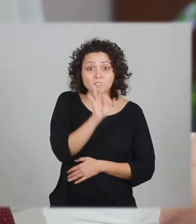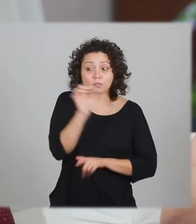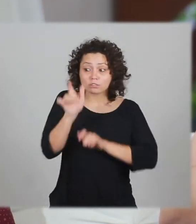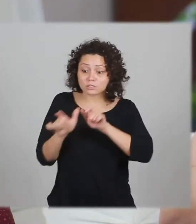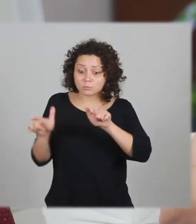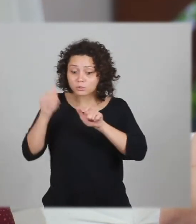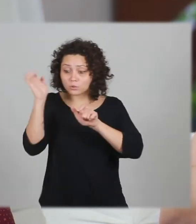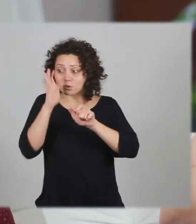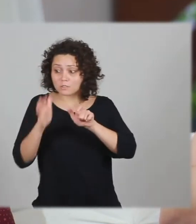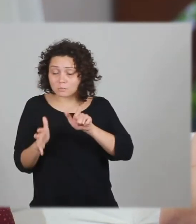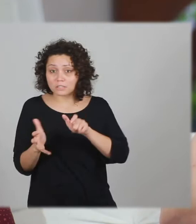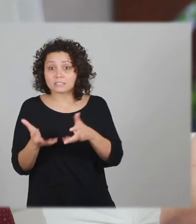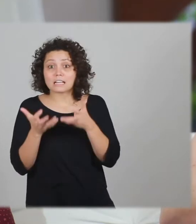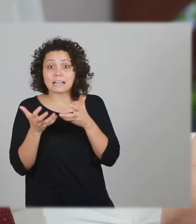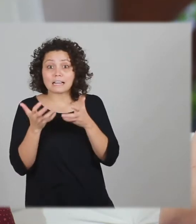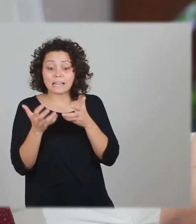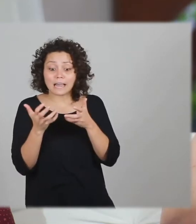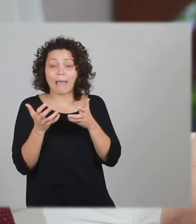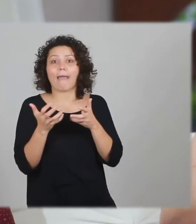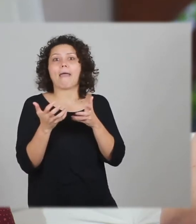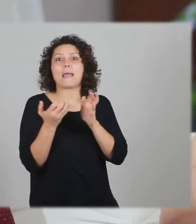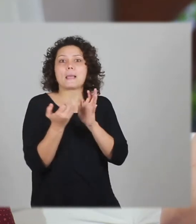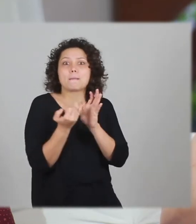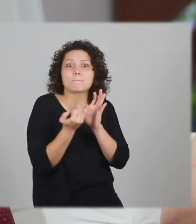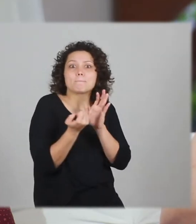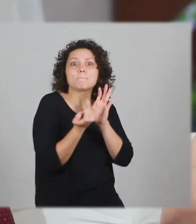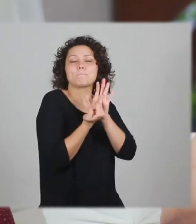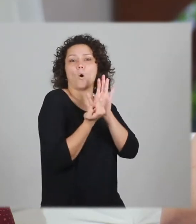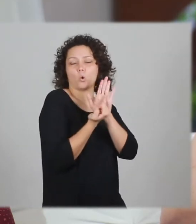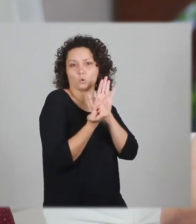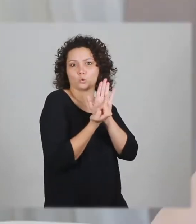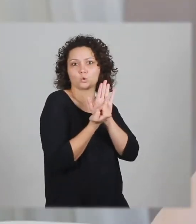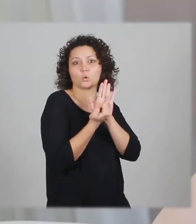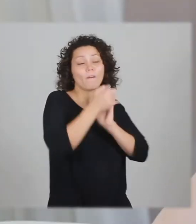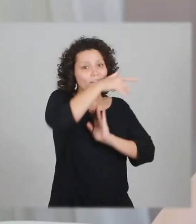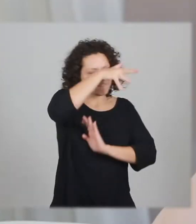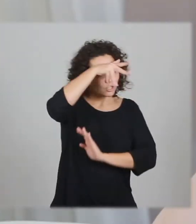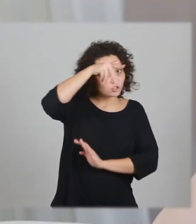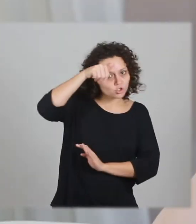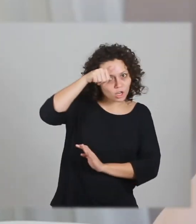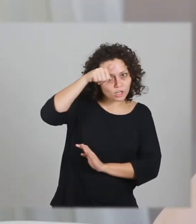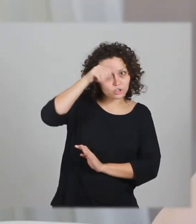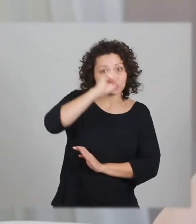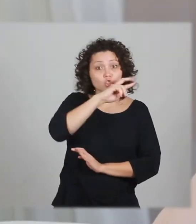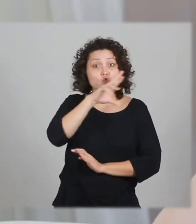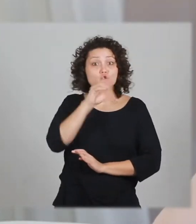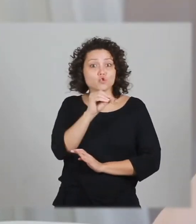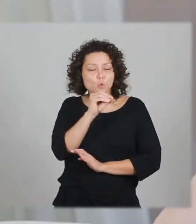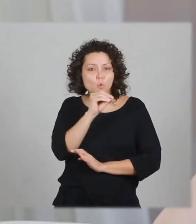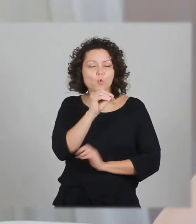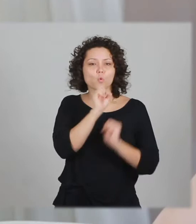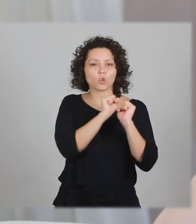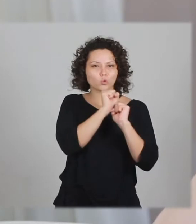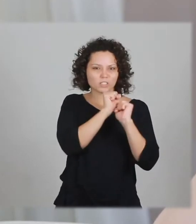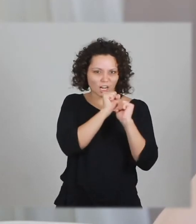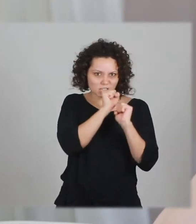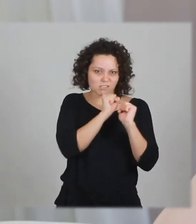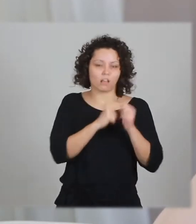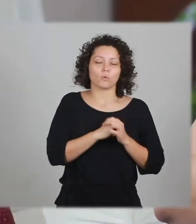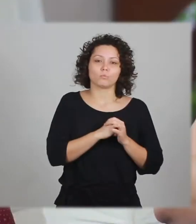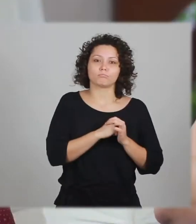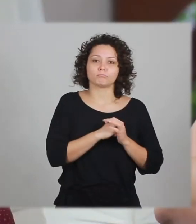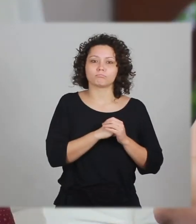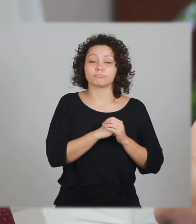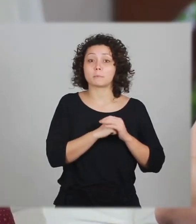exemplo, são favoráveis ao aumento de impostos sobre refrigerantes e sucos industrializados. E foram mais de 2.500 pessoas